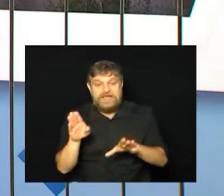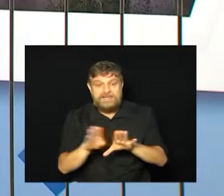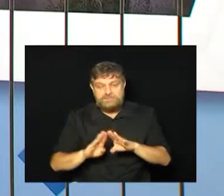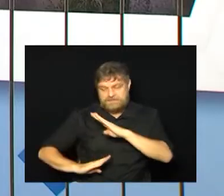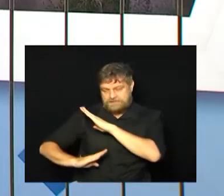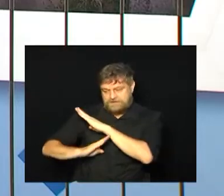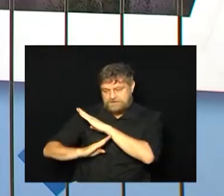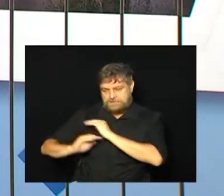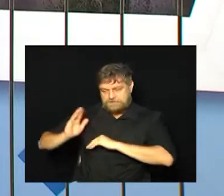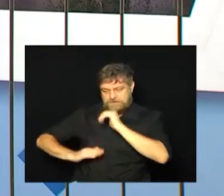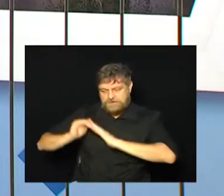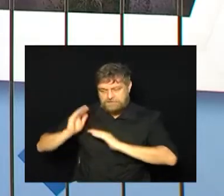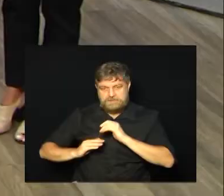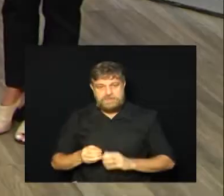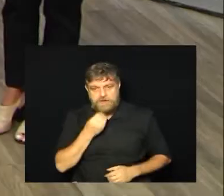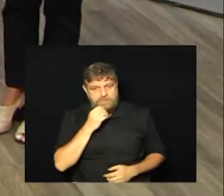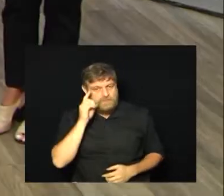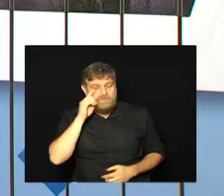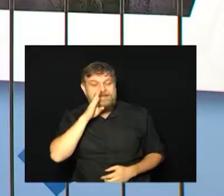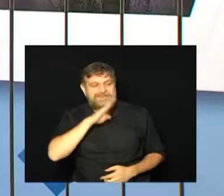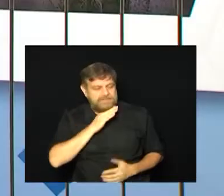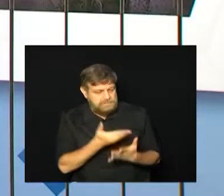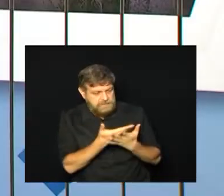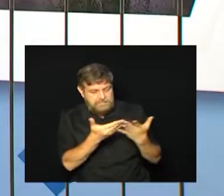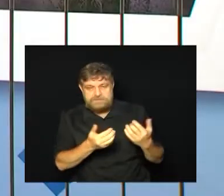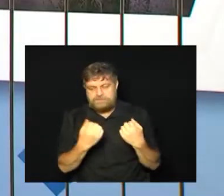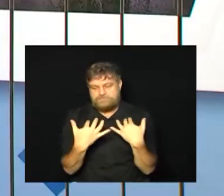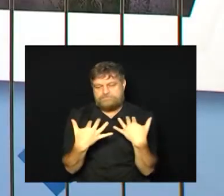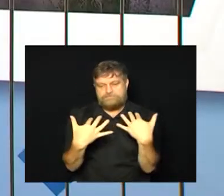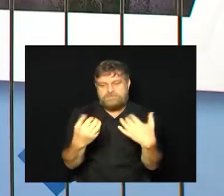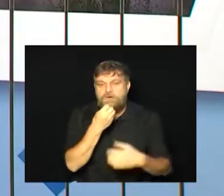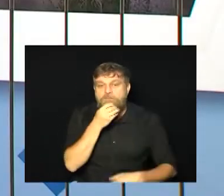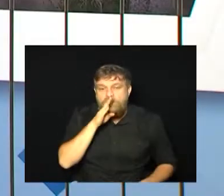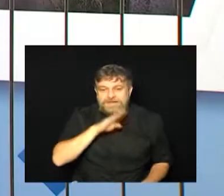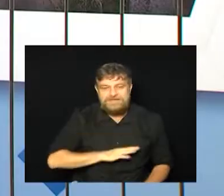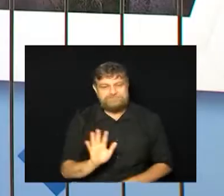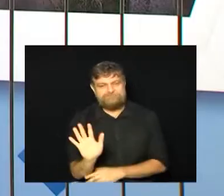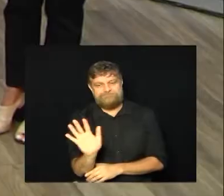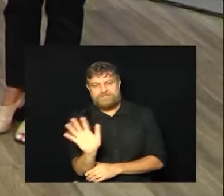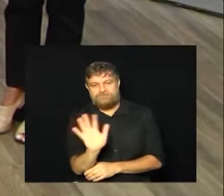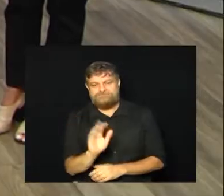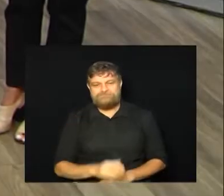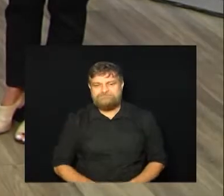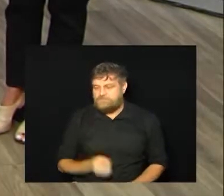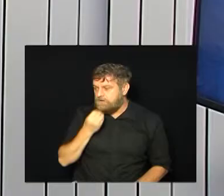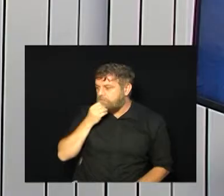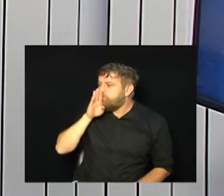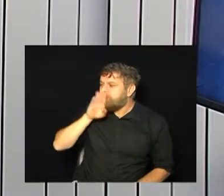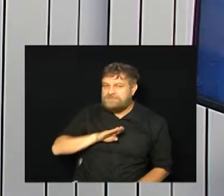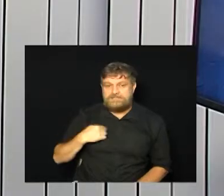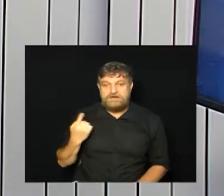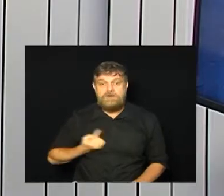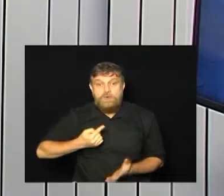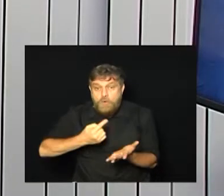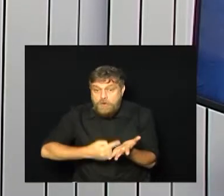Casa de Leis de Campinas. Gabriel, uma boa tarde para você e uma boa tarde também para quem está assistindo a gente. Tchau. Boa tarde, então, Viviane Novaes. Vamos fazer